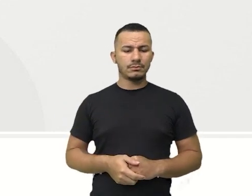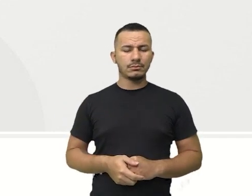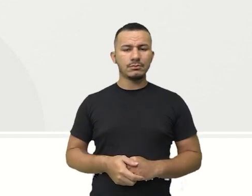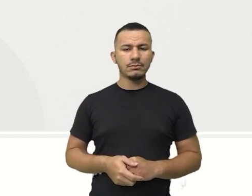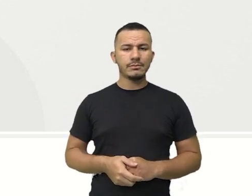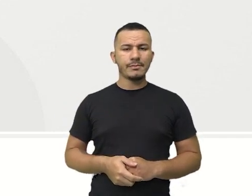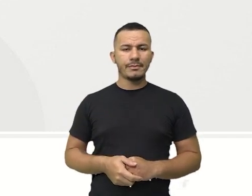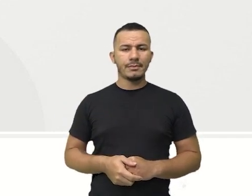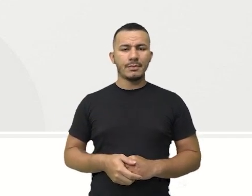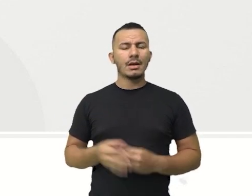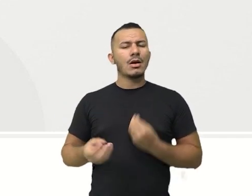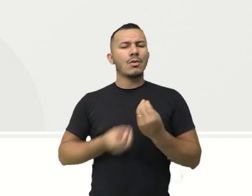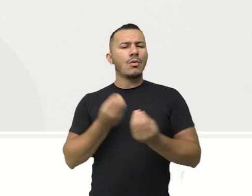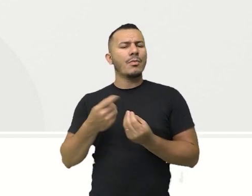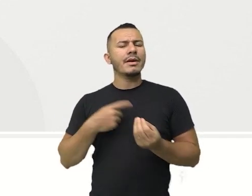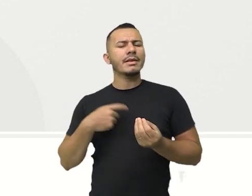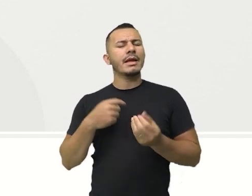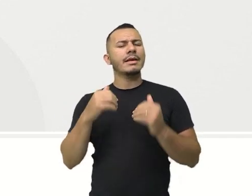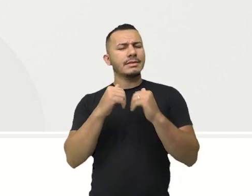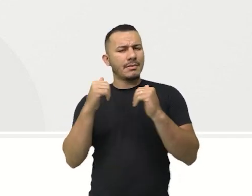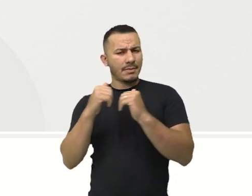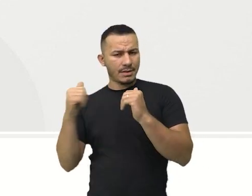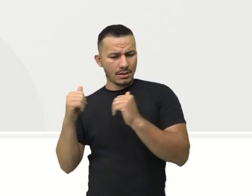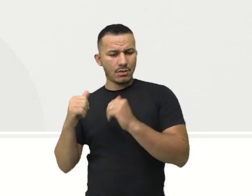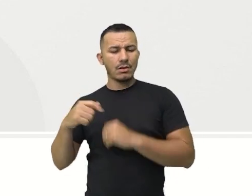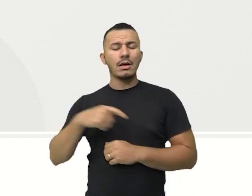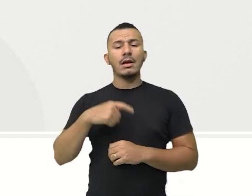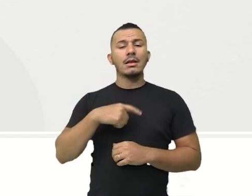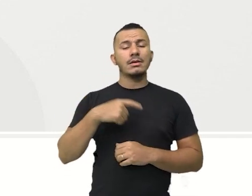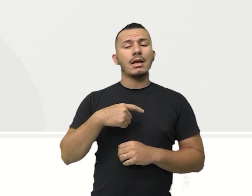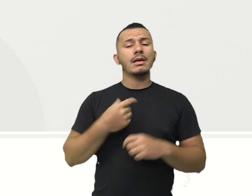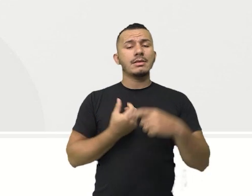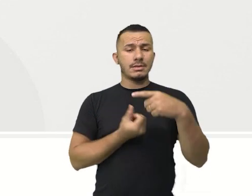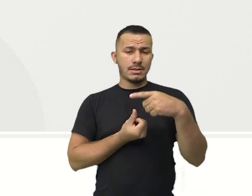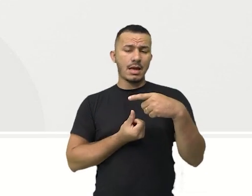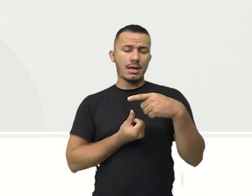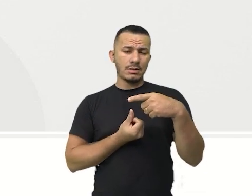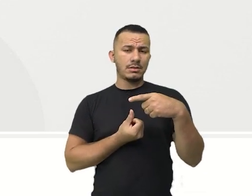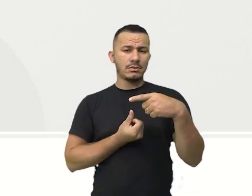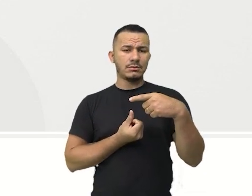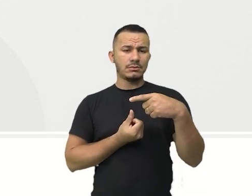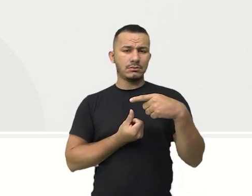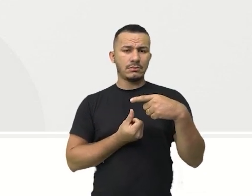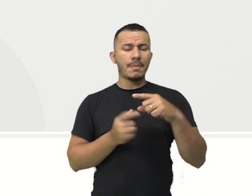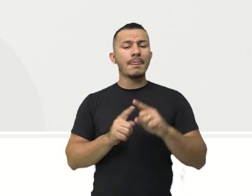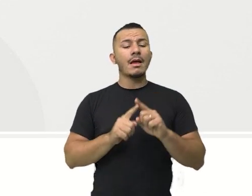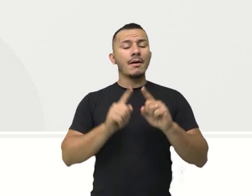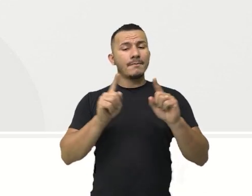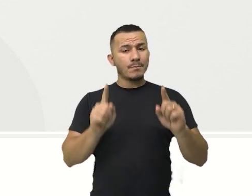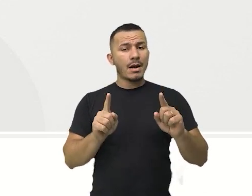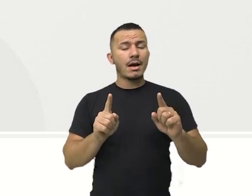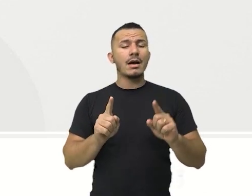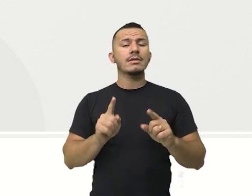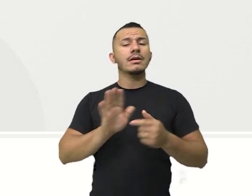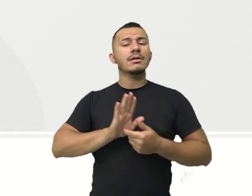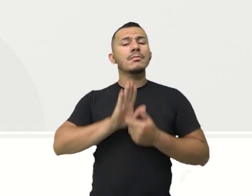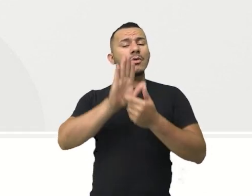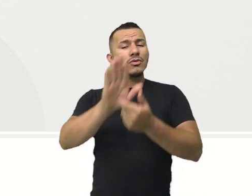o inteiro está dividido. Na letra A, o inteiro foi dividido em 6 partes. Mas queremos representar a